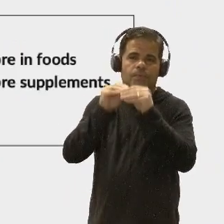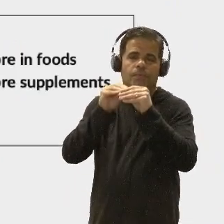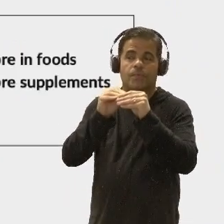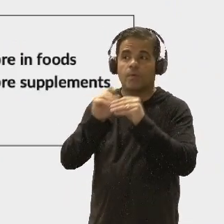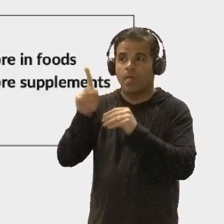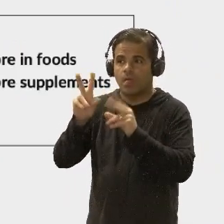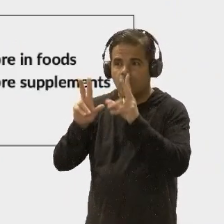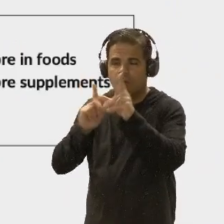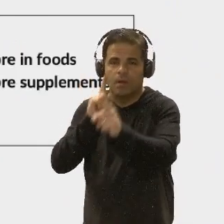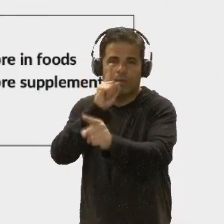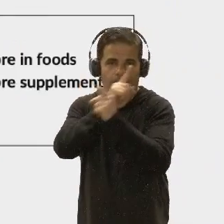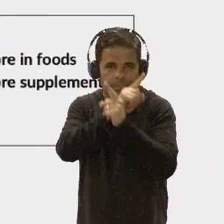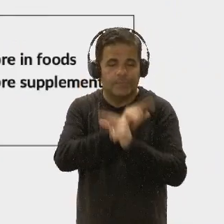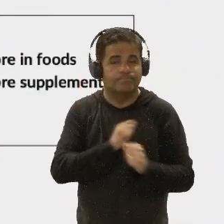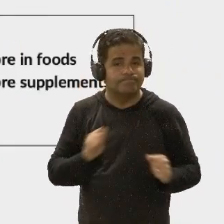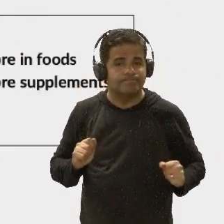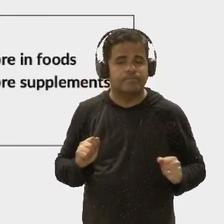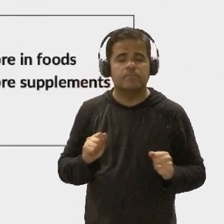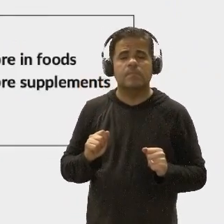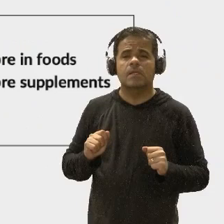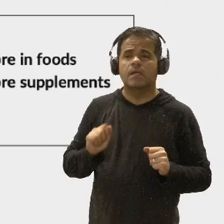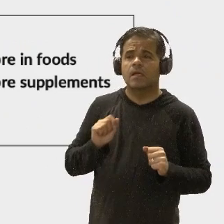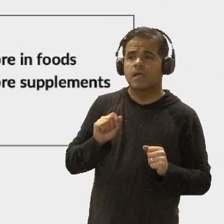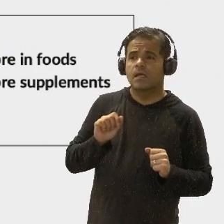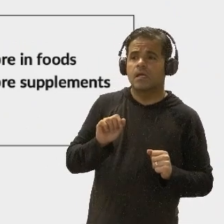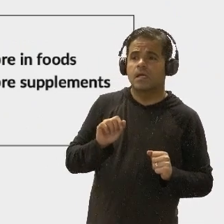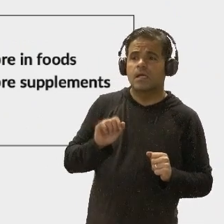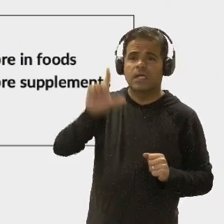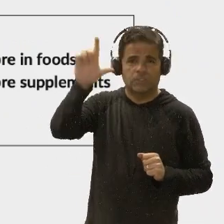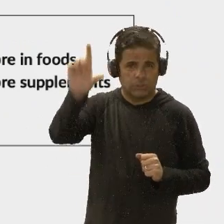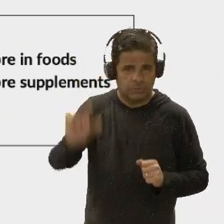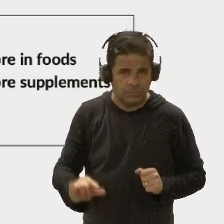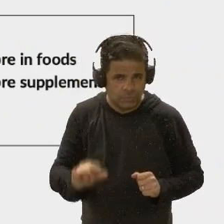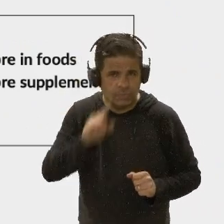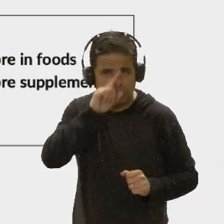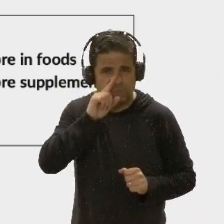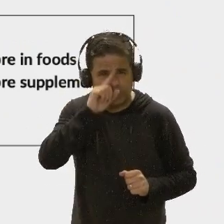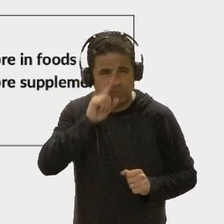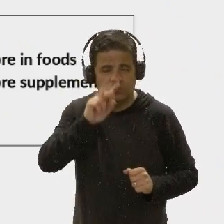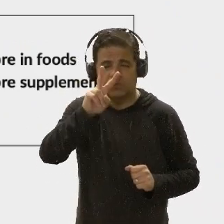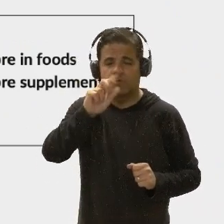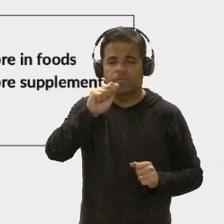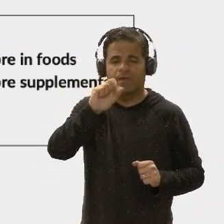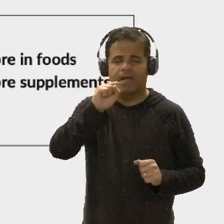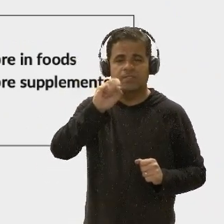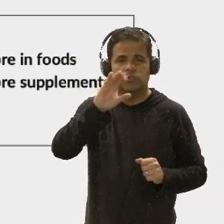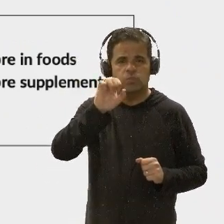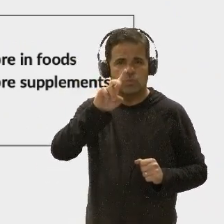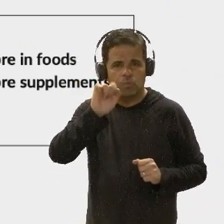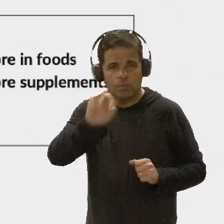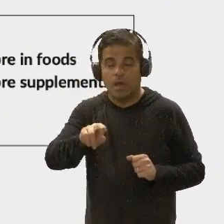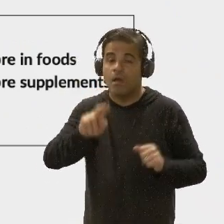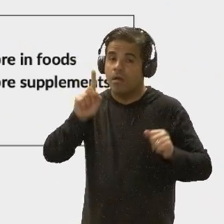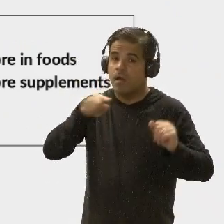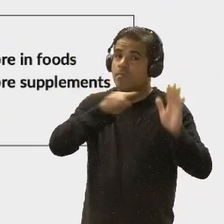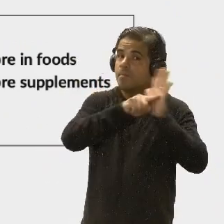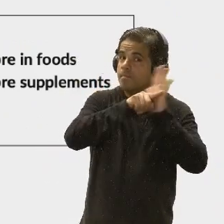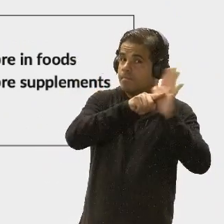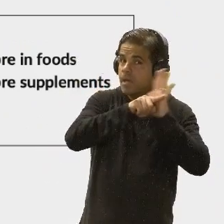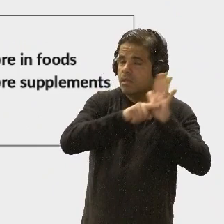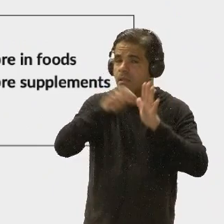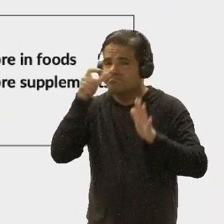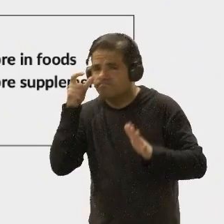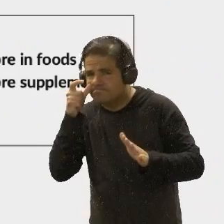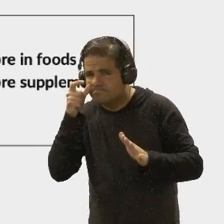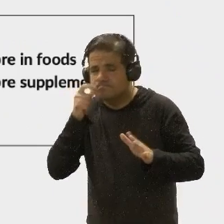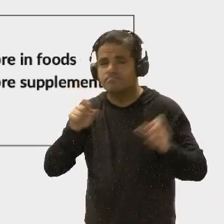Control. Agora, isso diminui risco cardiovascular? Então essa é mais uma meta-análise, né, uma